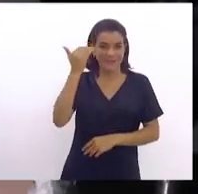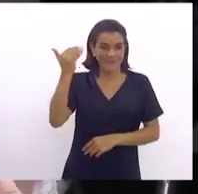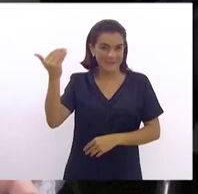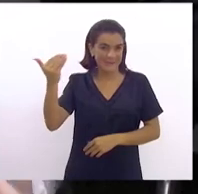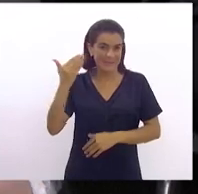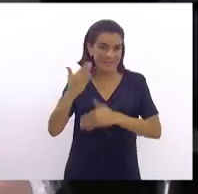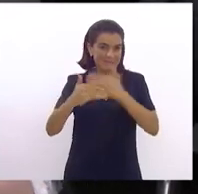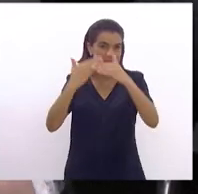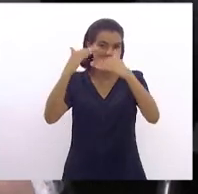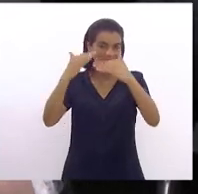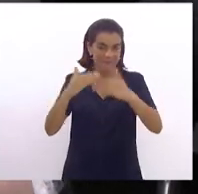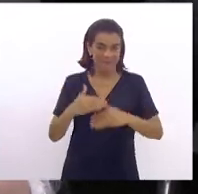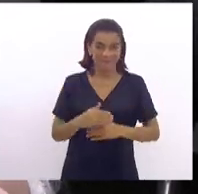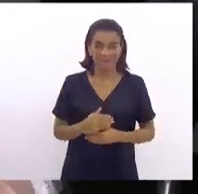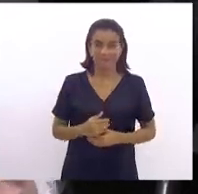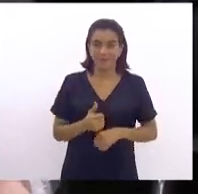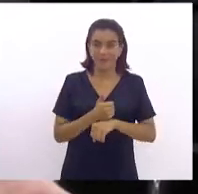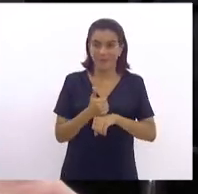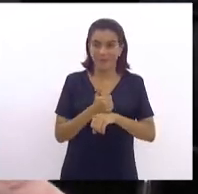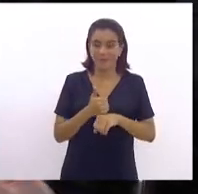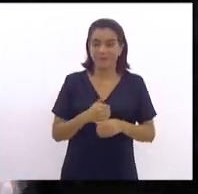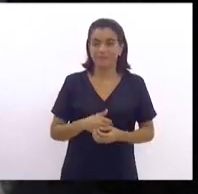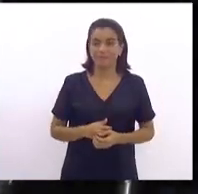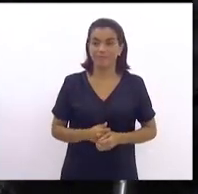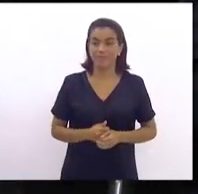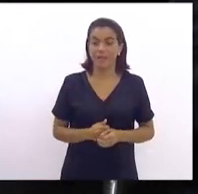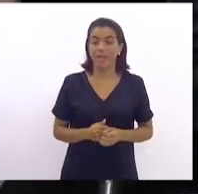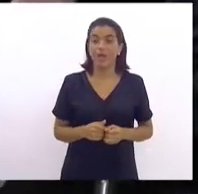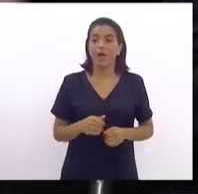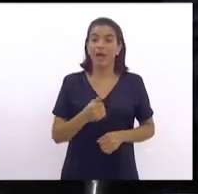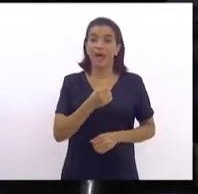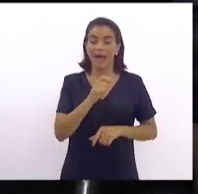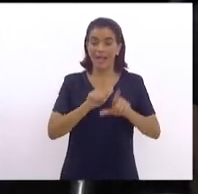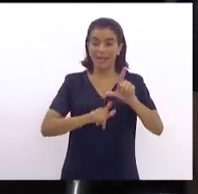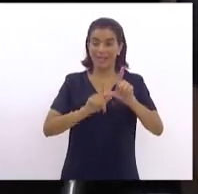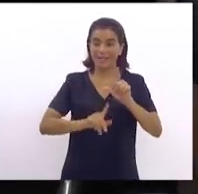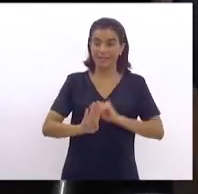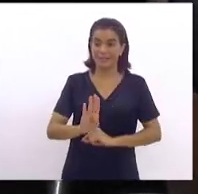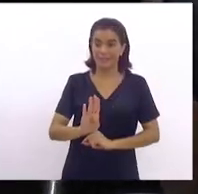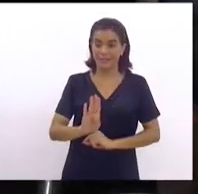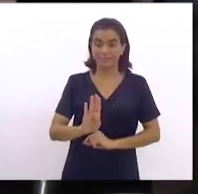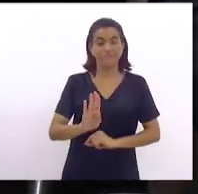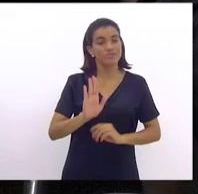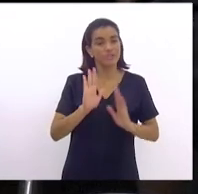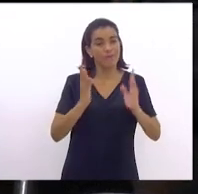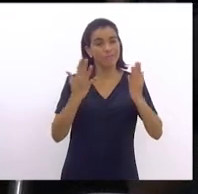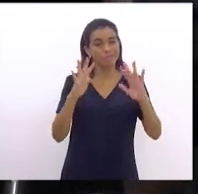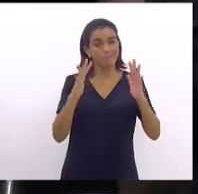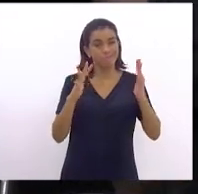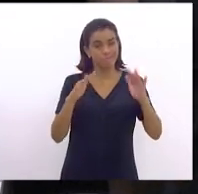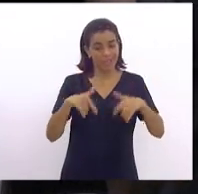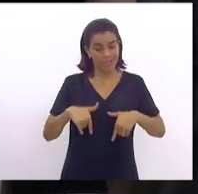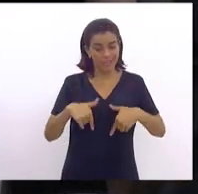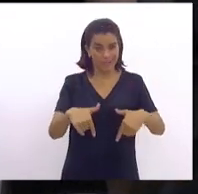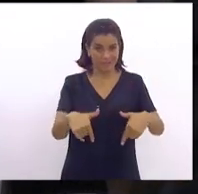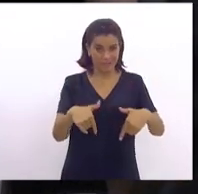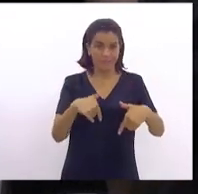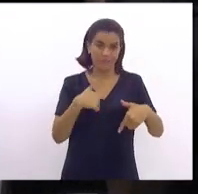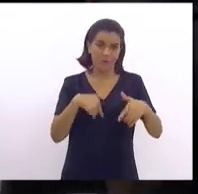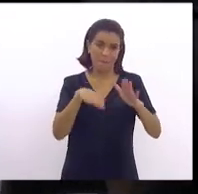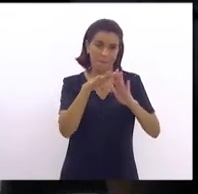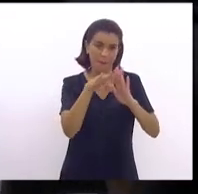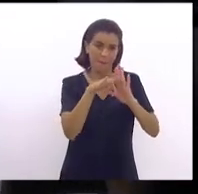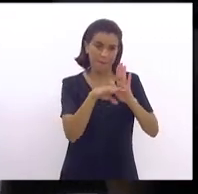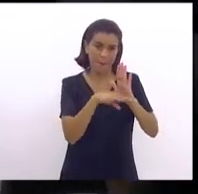carreira. Para discutir aqui, presidente, né, o item B, mas já parabenizando aí a sua iniciativa por trazer essas matérias como questão de